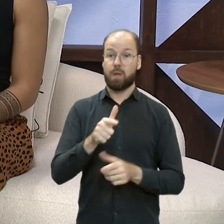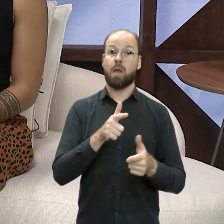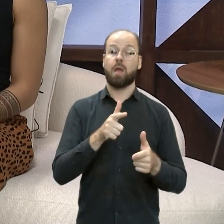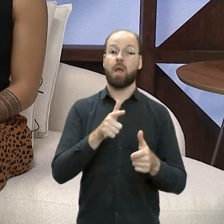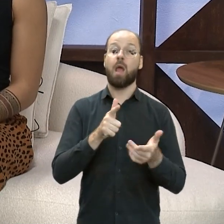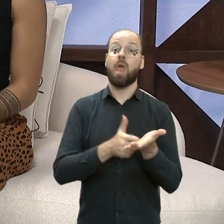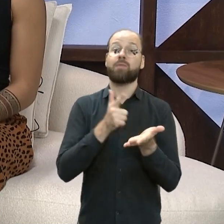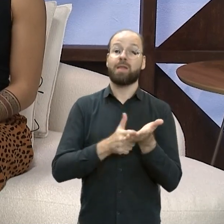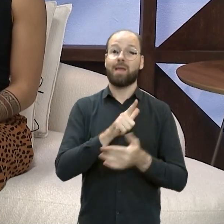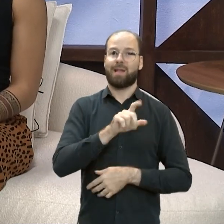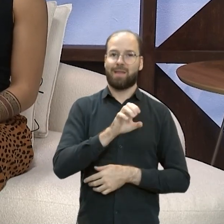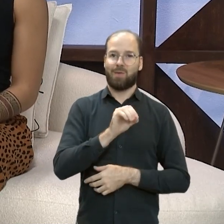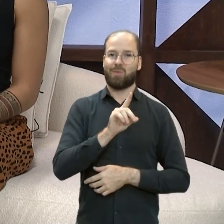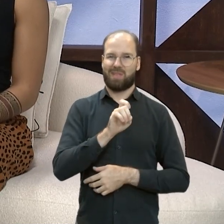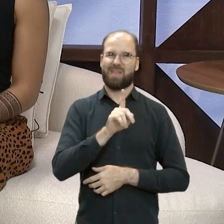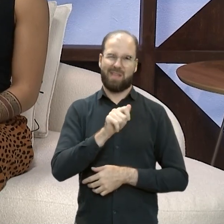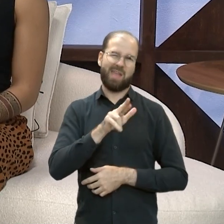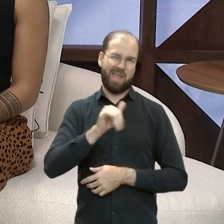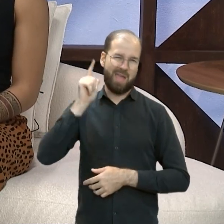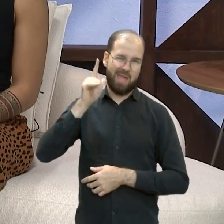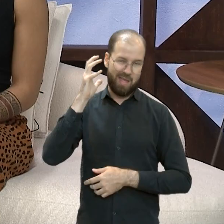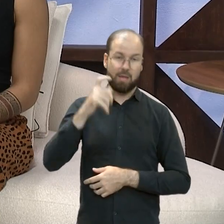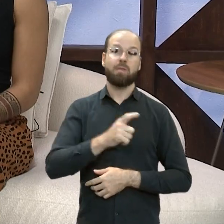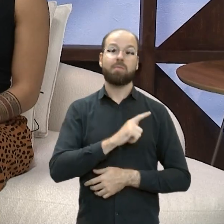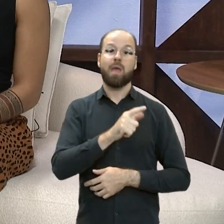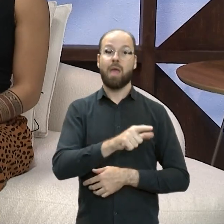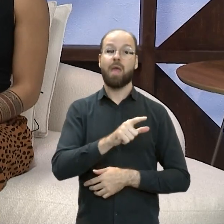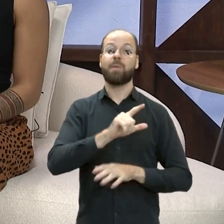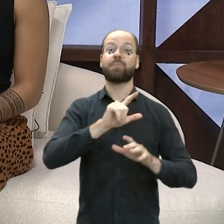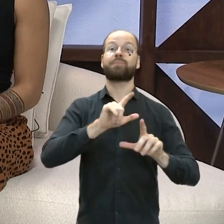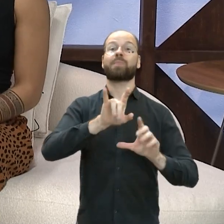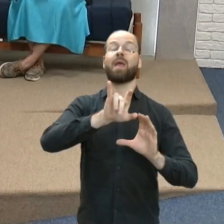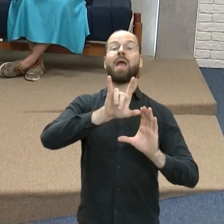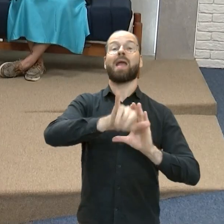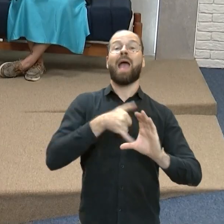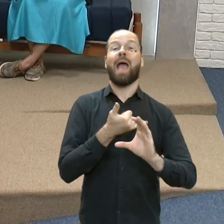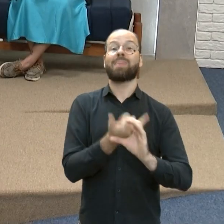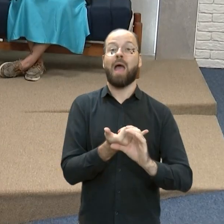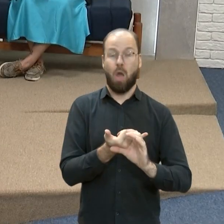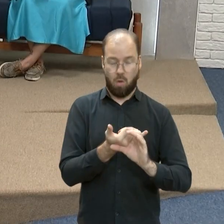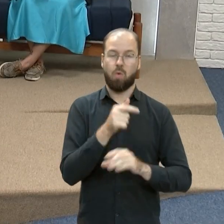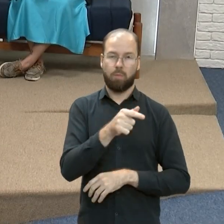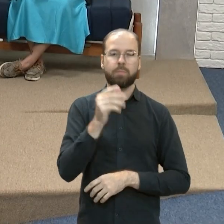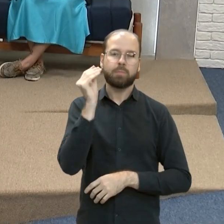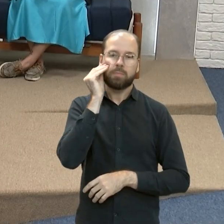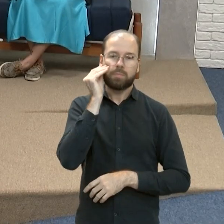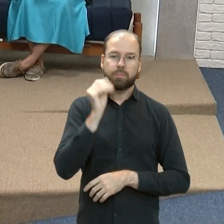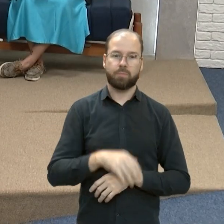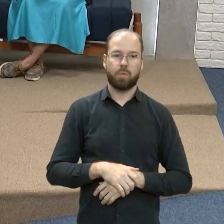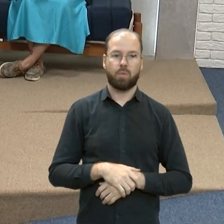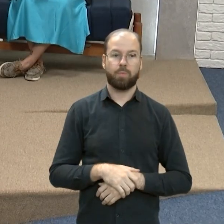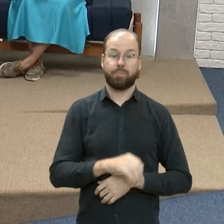YouTube, no canal do OBIA. Pode só falar pra gente, para quem estiver em casa, ver certinho,